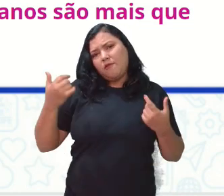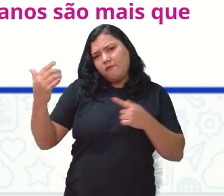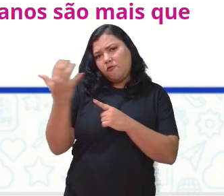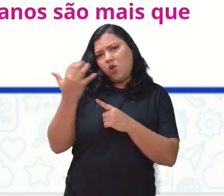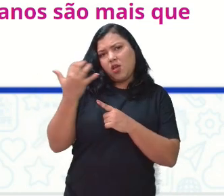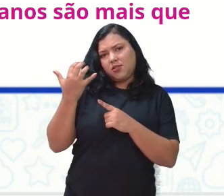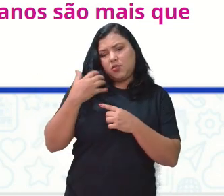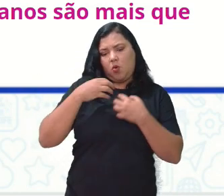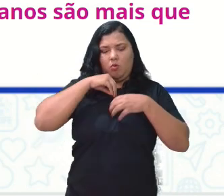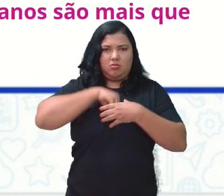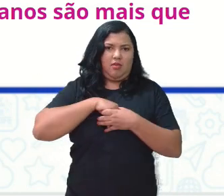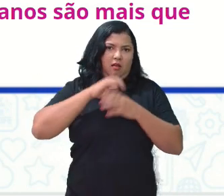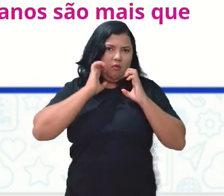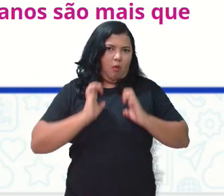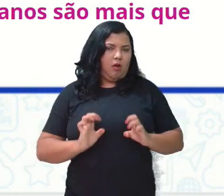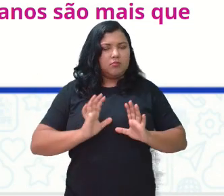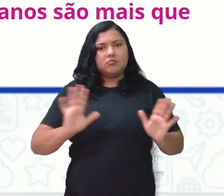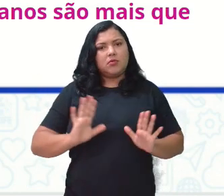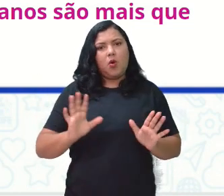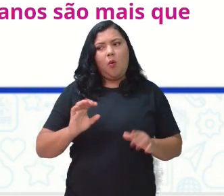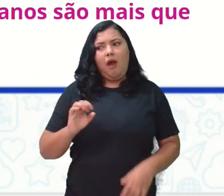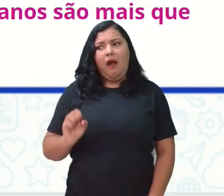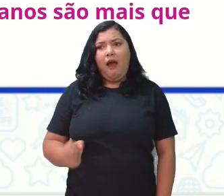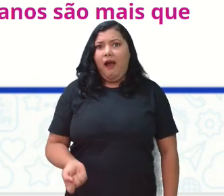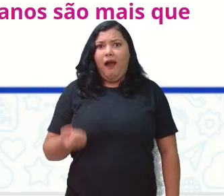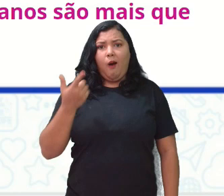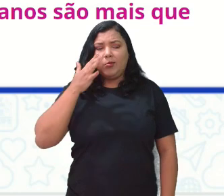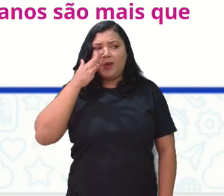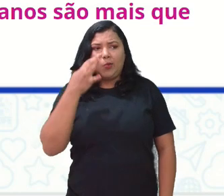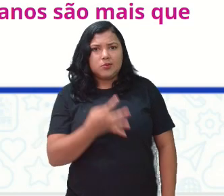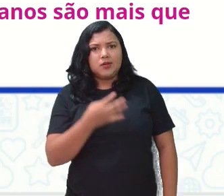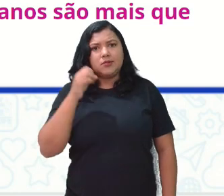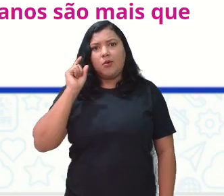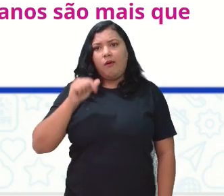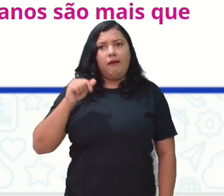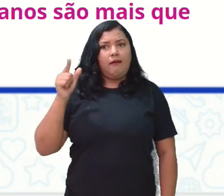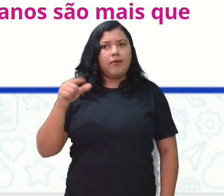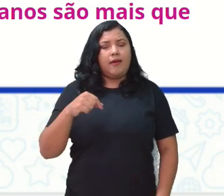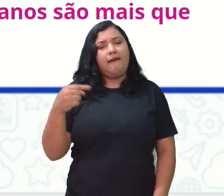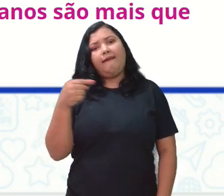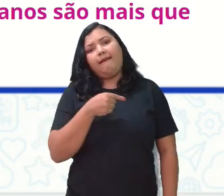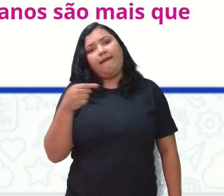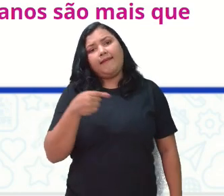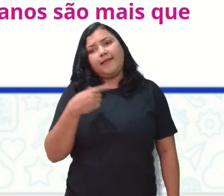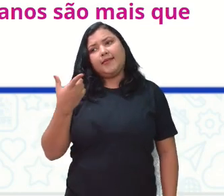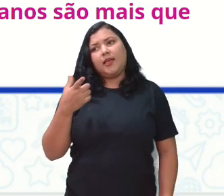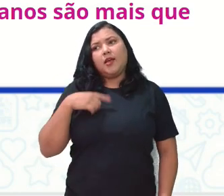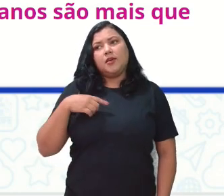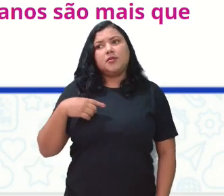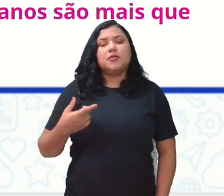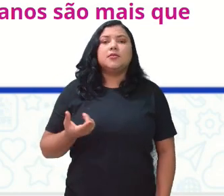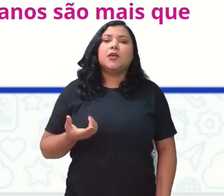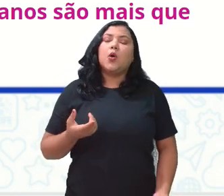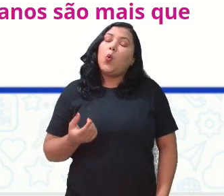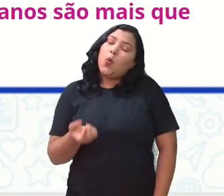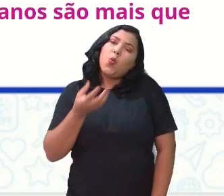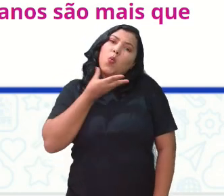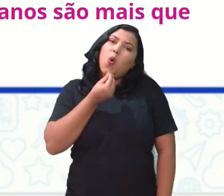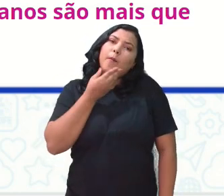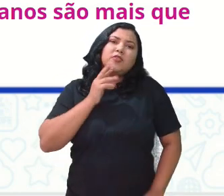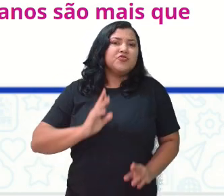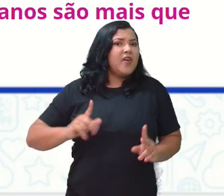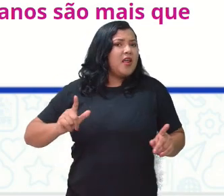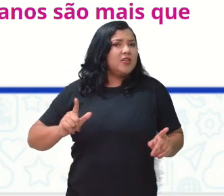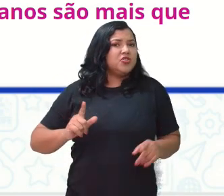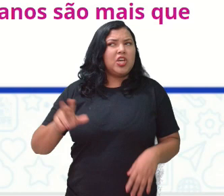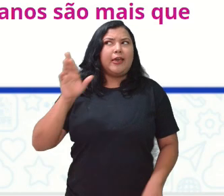probidade. A única acusação que se pode ser feita é dele ter se tornado um homem excêntrico, o